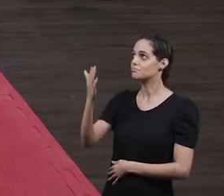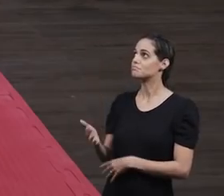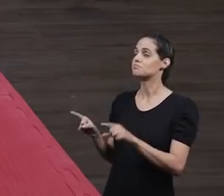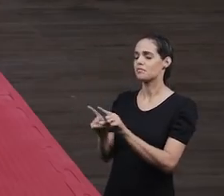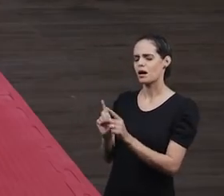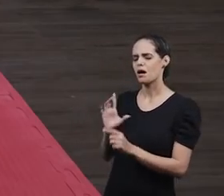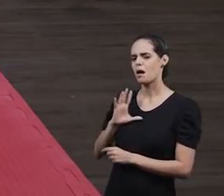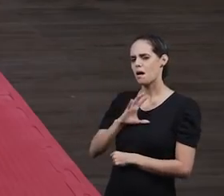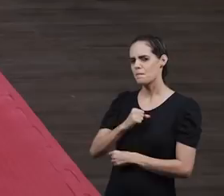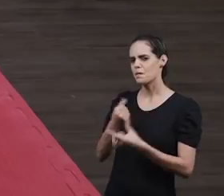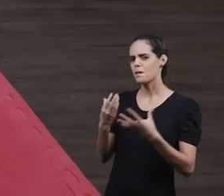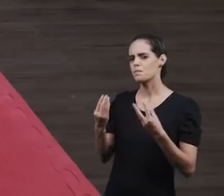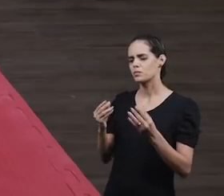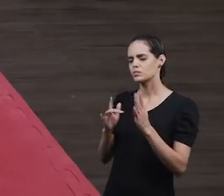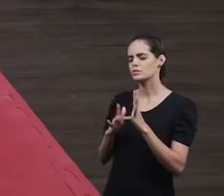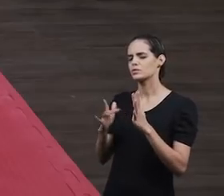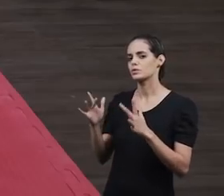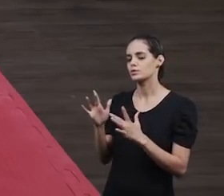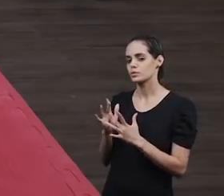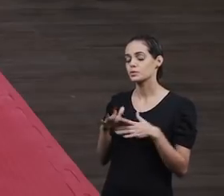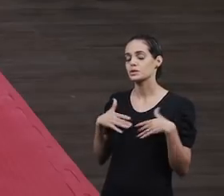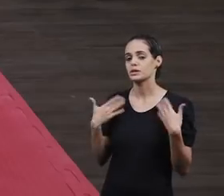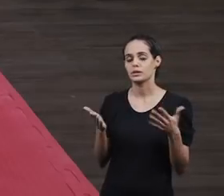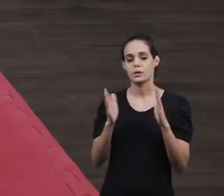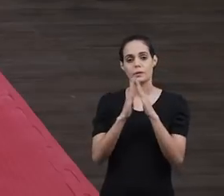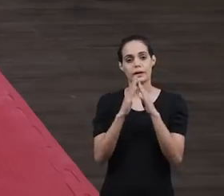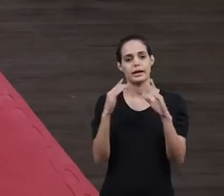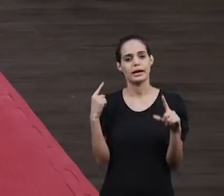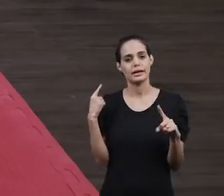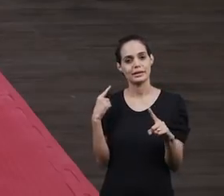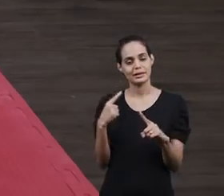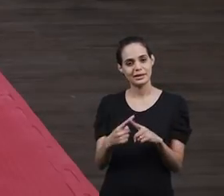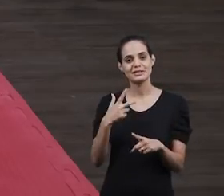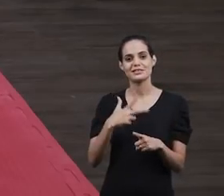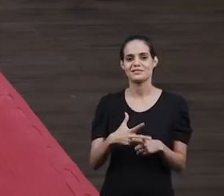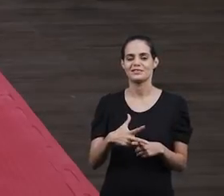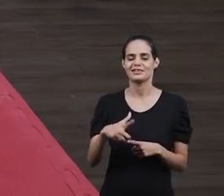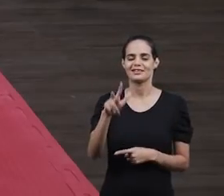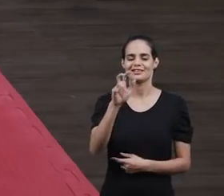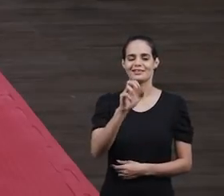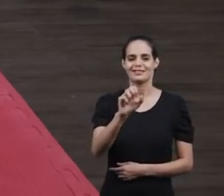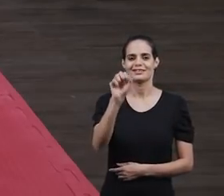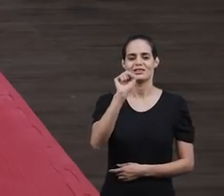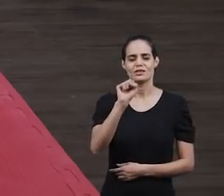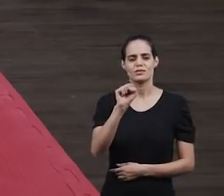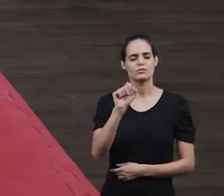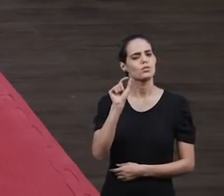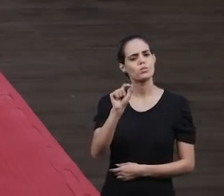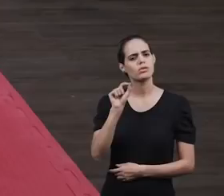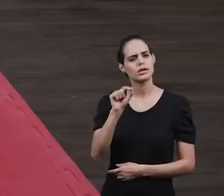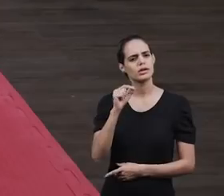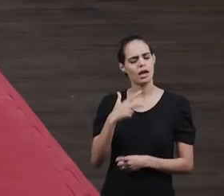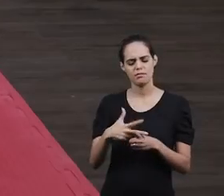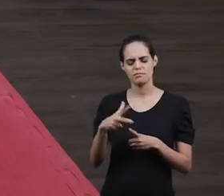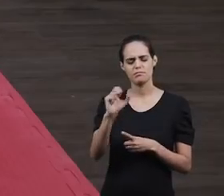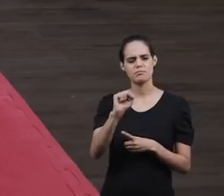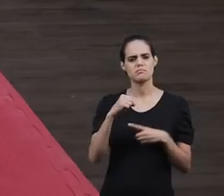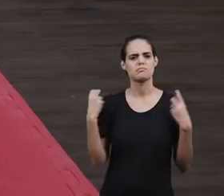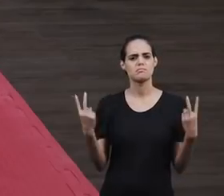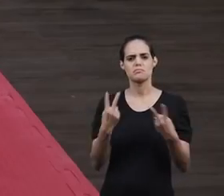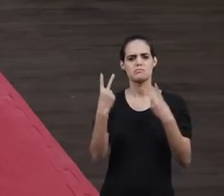E que ama muito o Senhor Jesus. Esta é a Igreja de Jesus, é a Igreja vitoriosa. Mas o que é